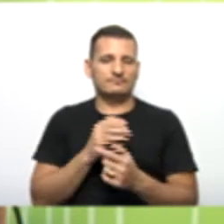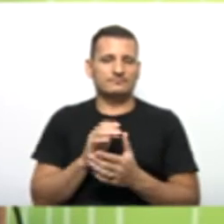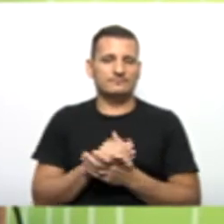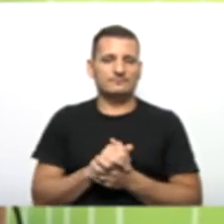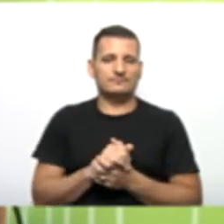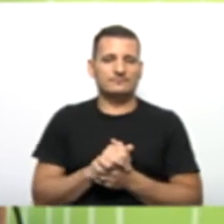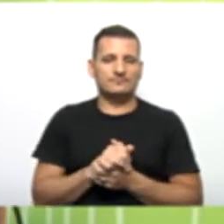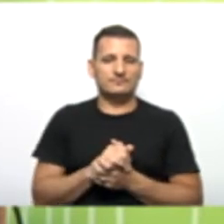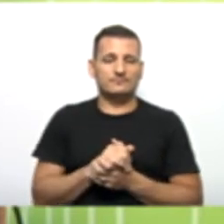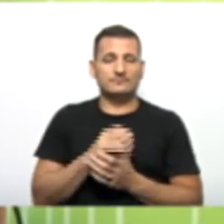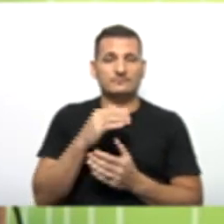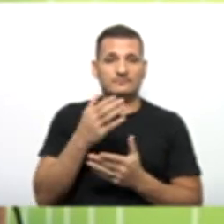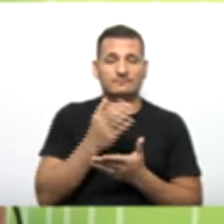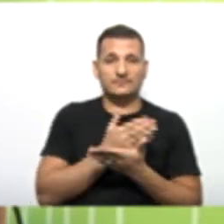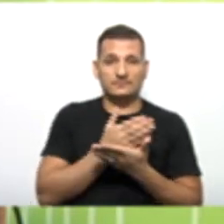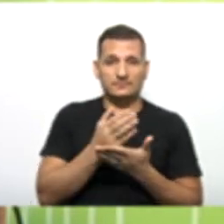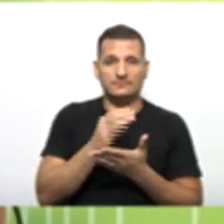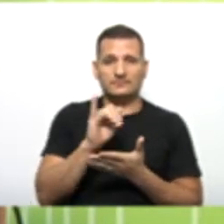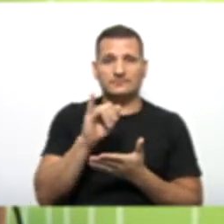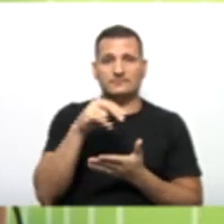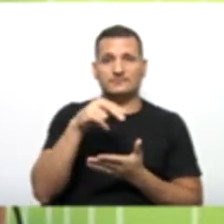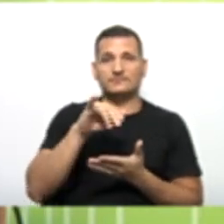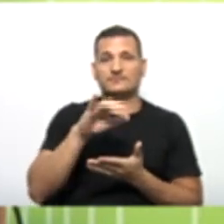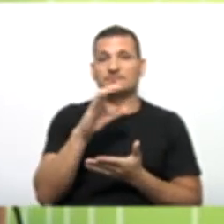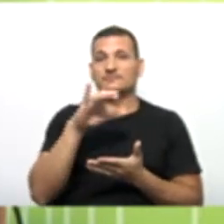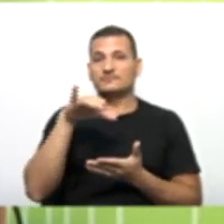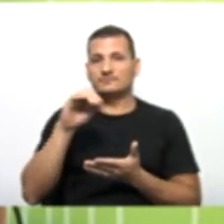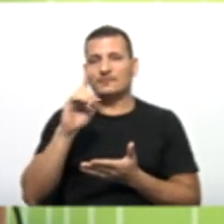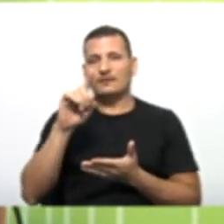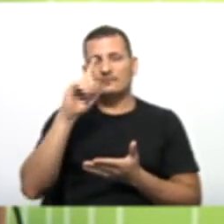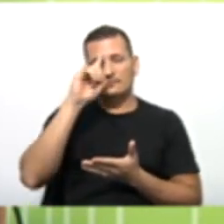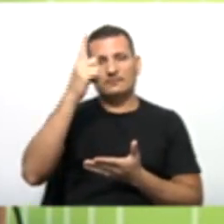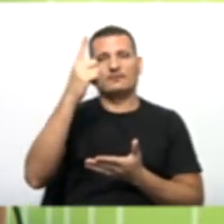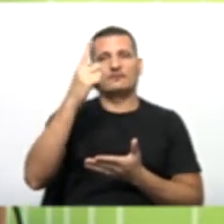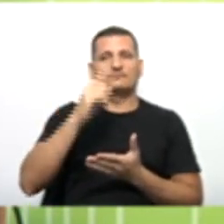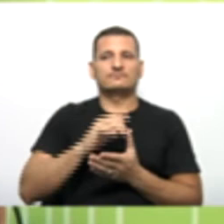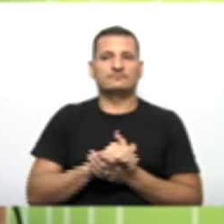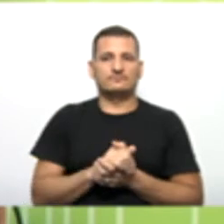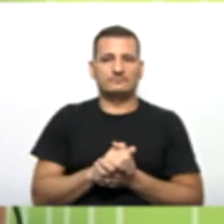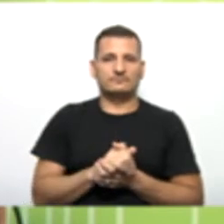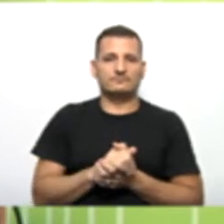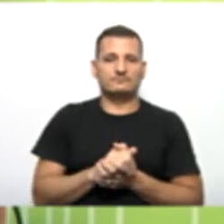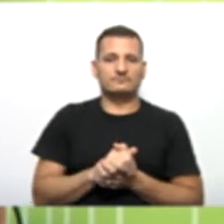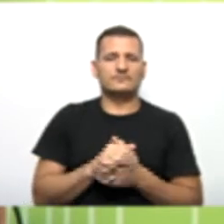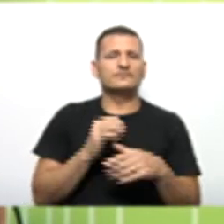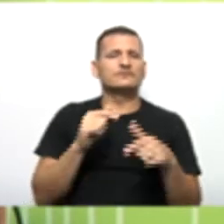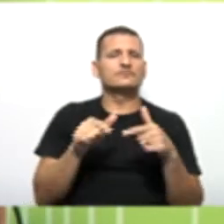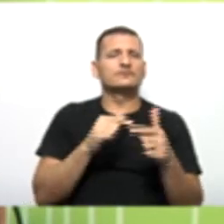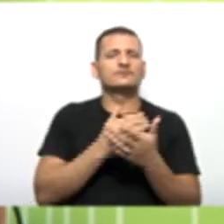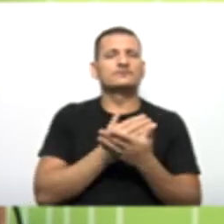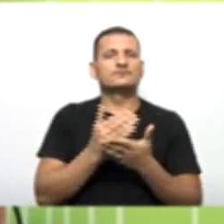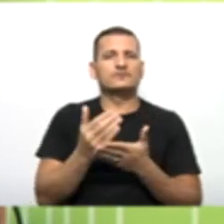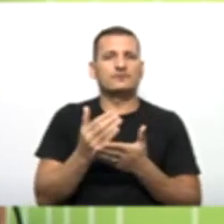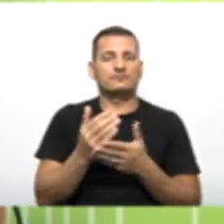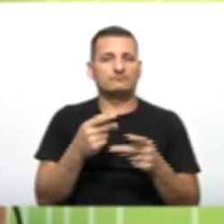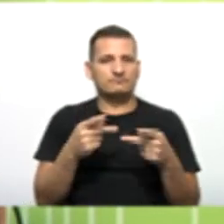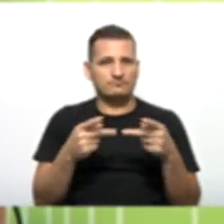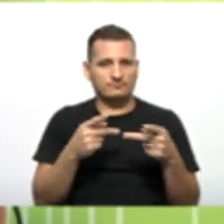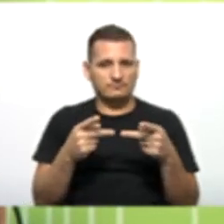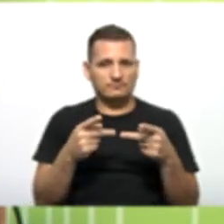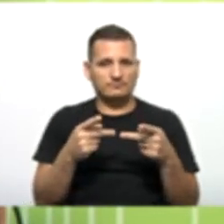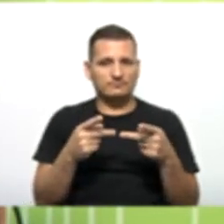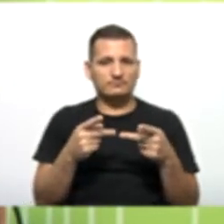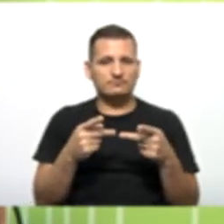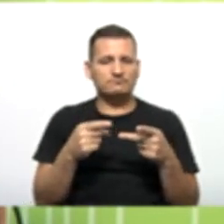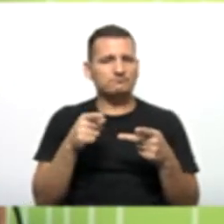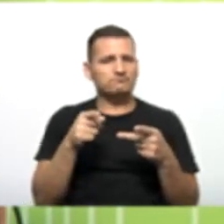fala lá no início, é a concepção da ideia, né? Os trabalhos iniciais do meu projeto.